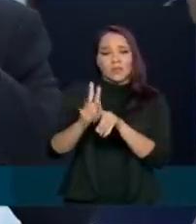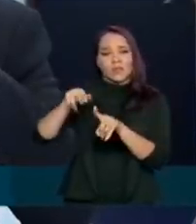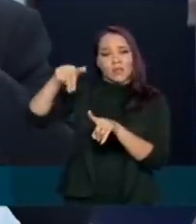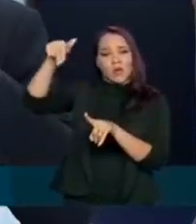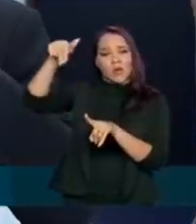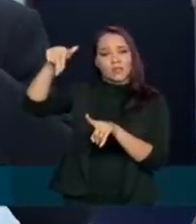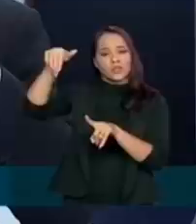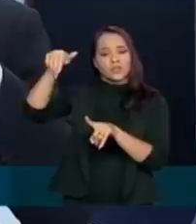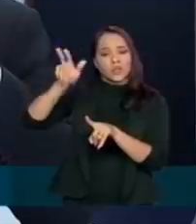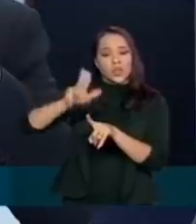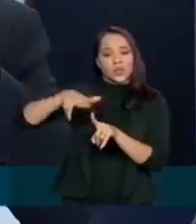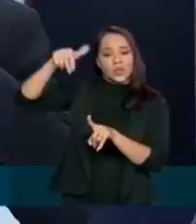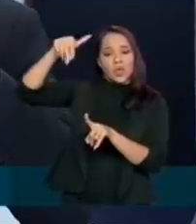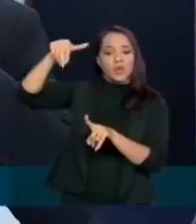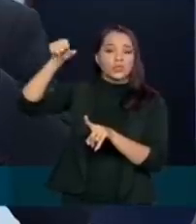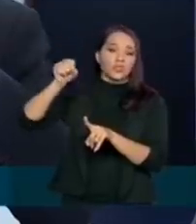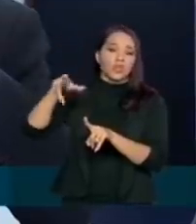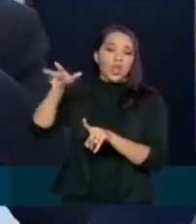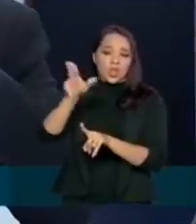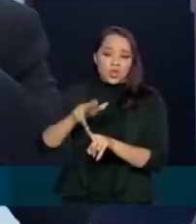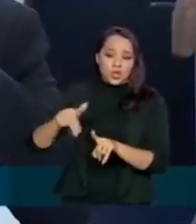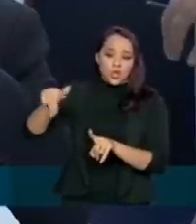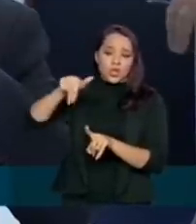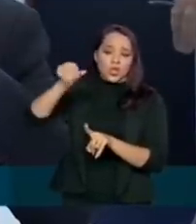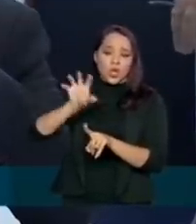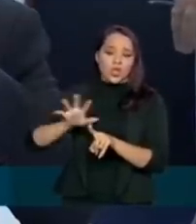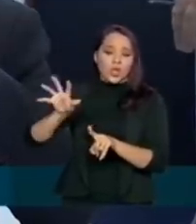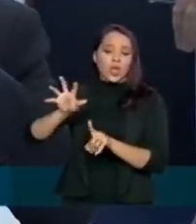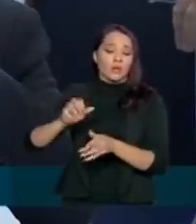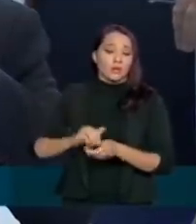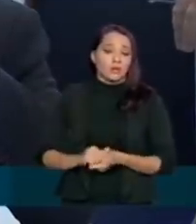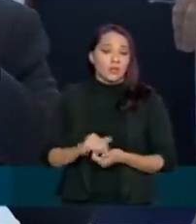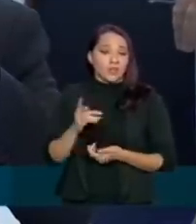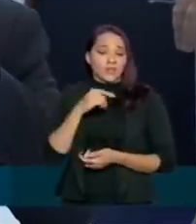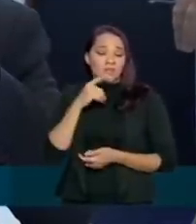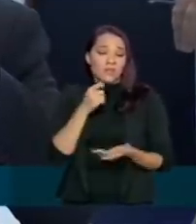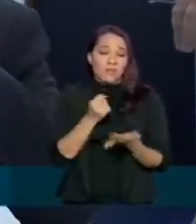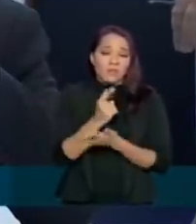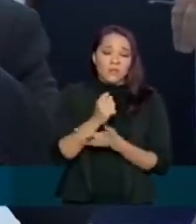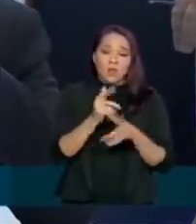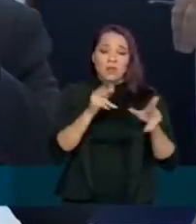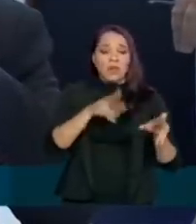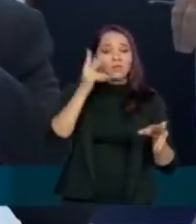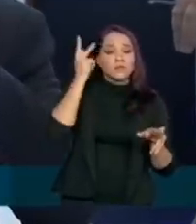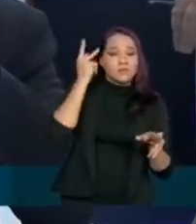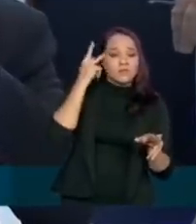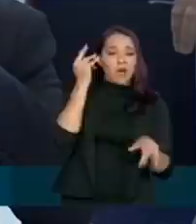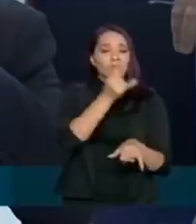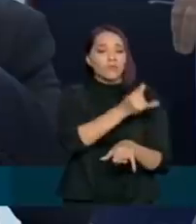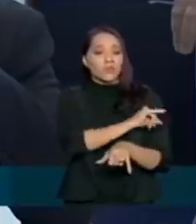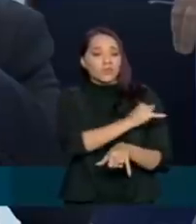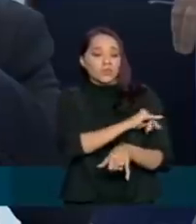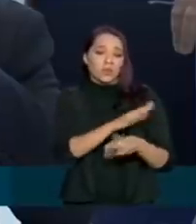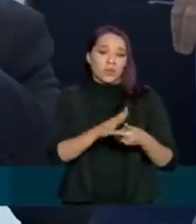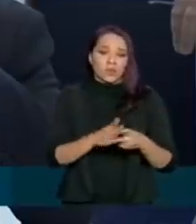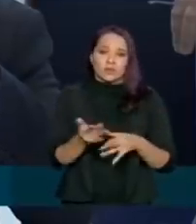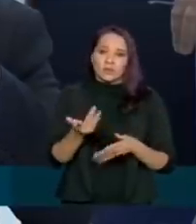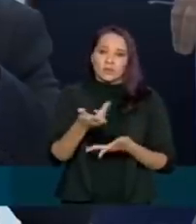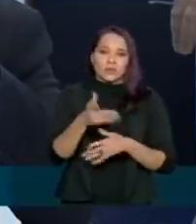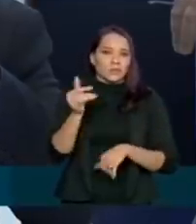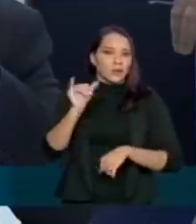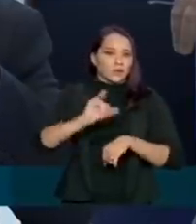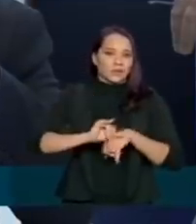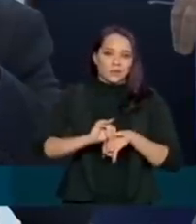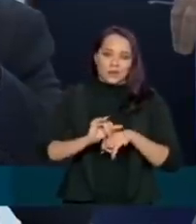não tenham a mesma capacidade de adquirir que os estados como São Paulo, Rio de Janeiro, Minas Gerais, mais centrados na